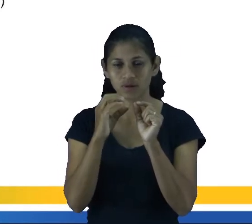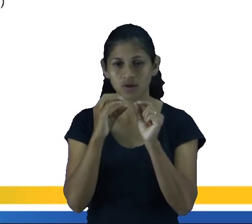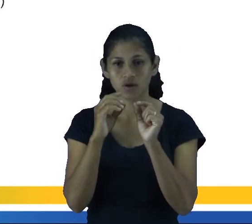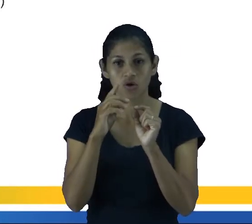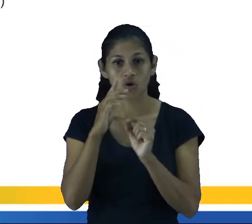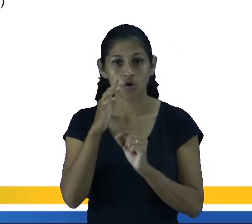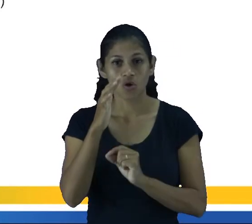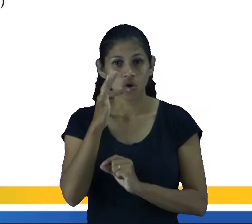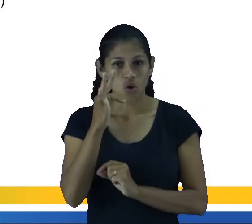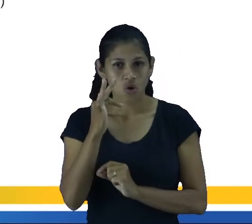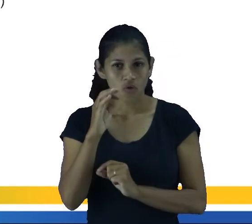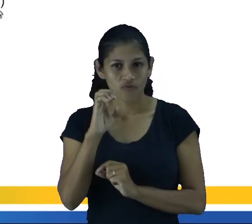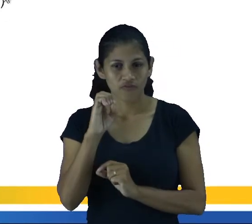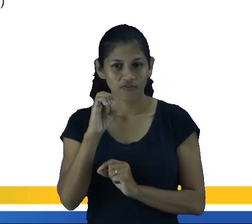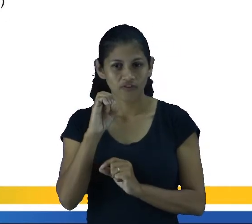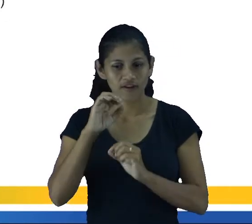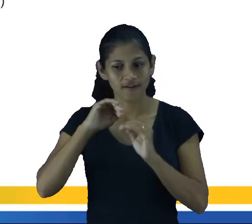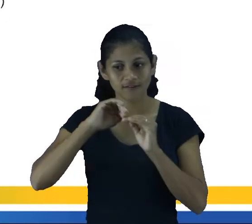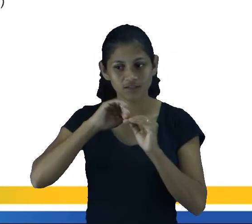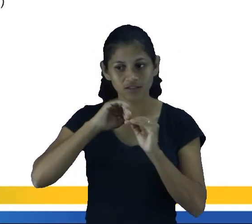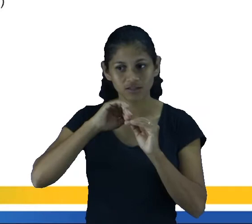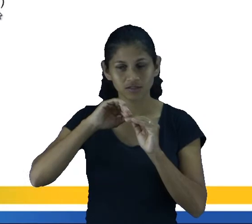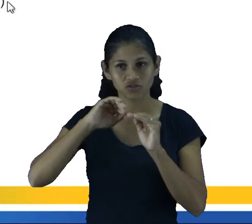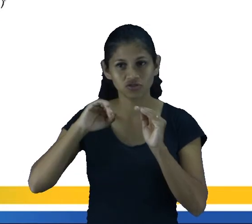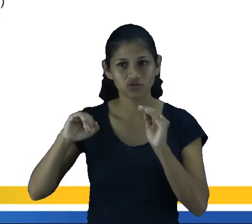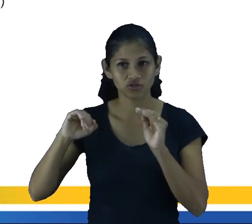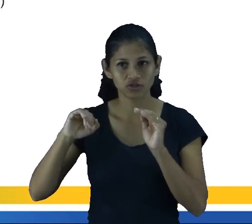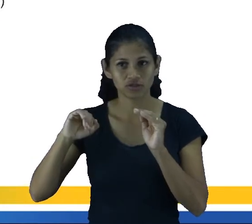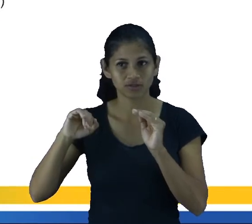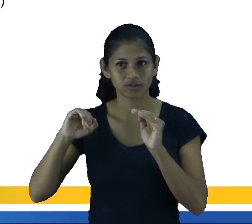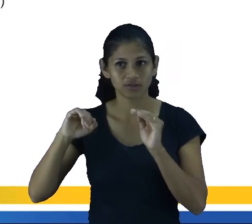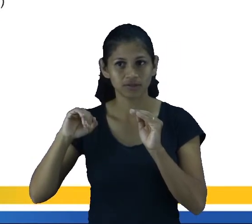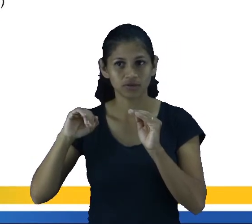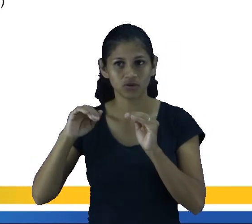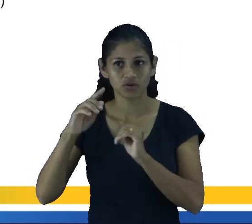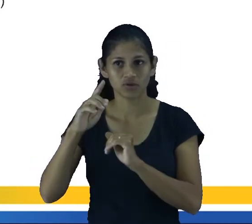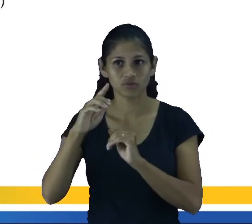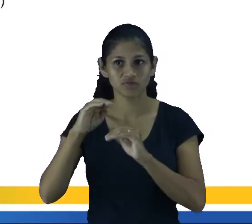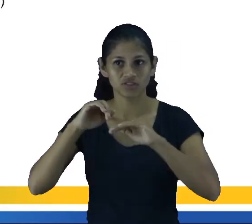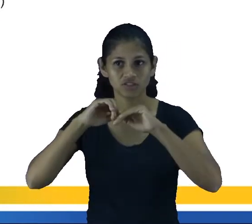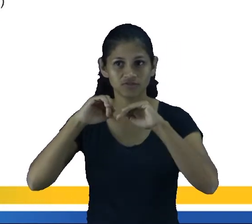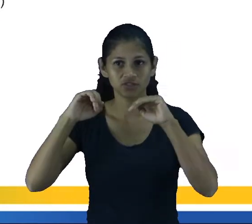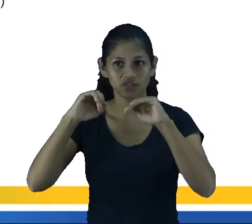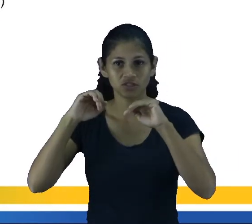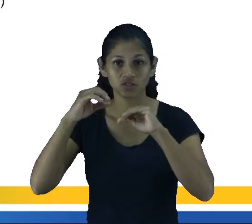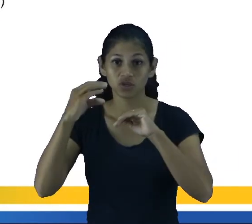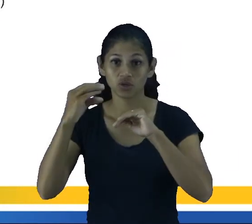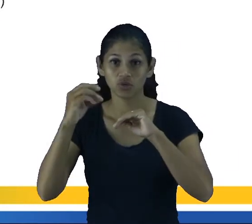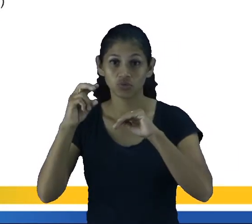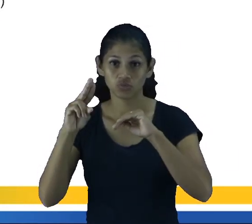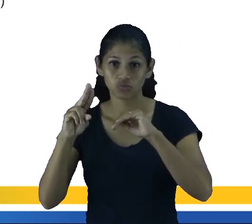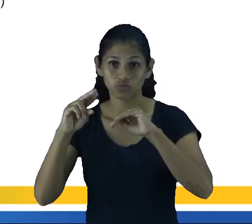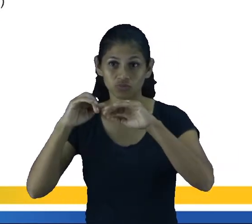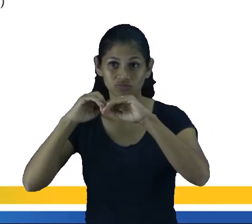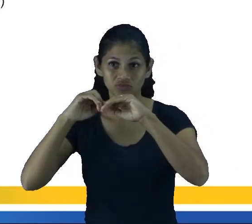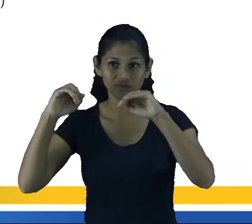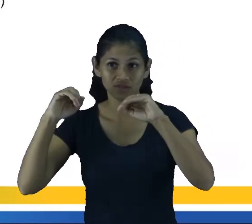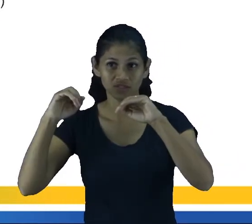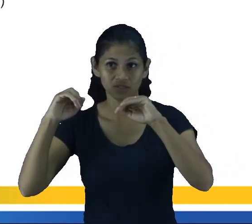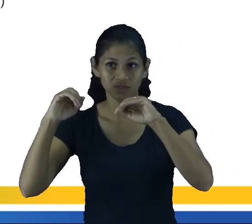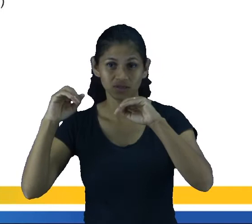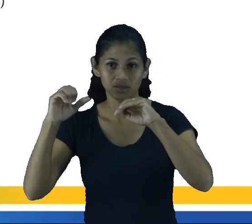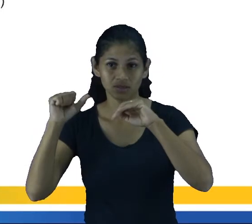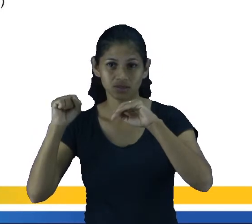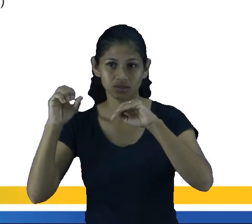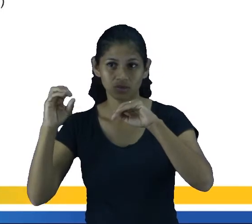ali no sulfato, né? E esse cobre, que foi o quê? Que foi removido, ele vai se ligar ali ao prego, fazendo com